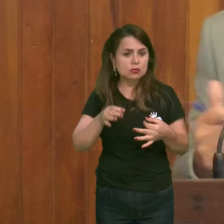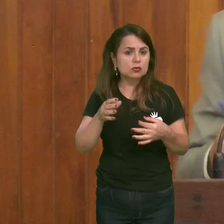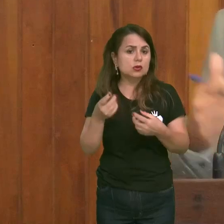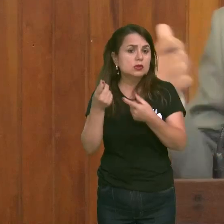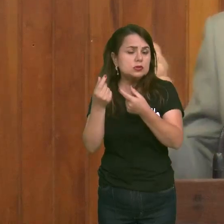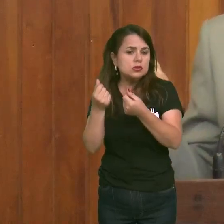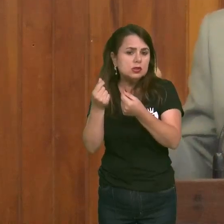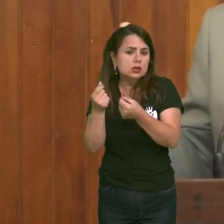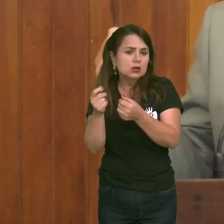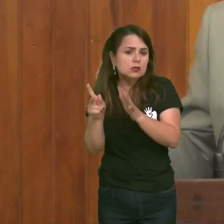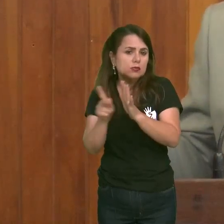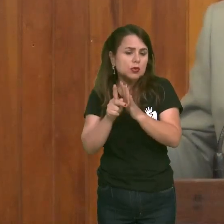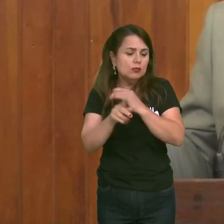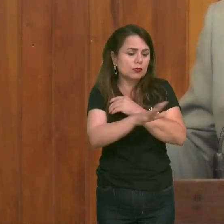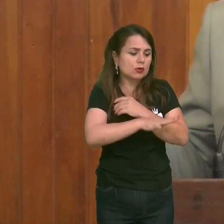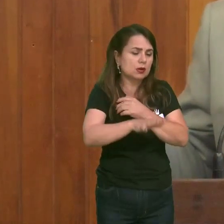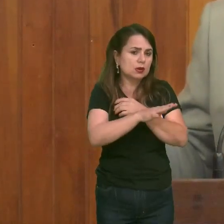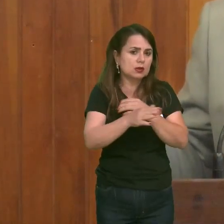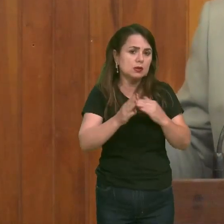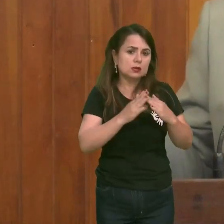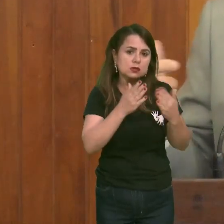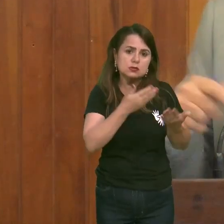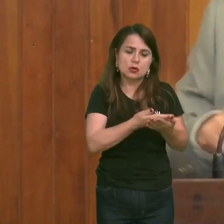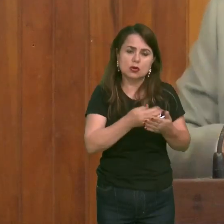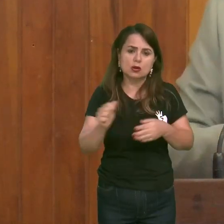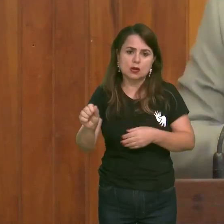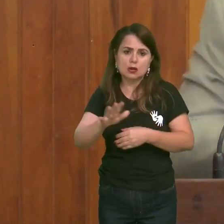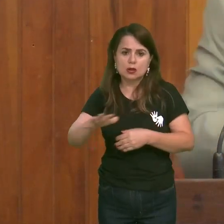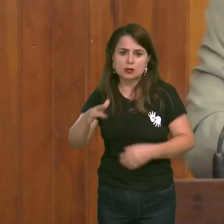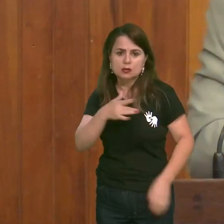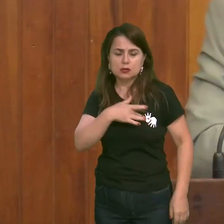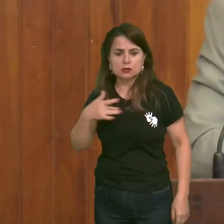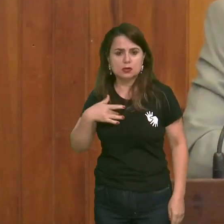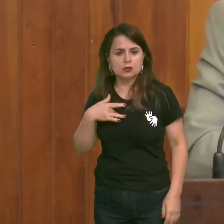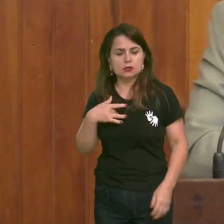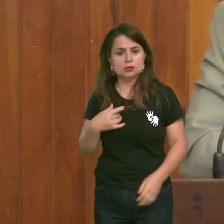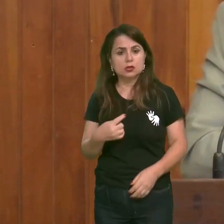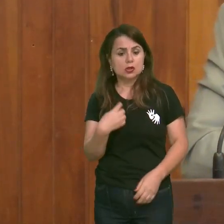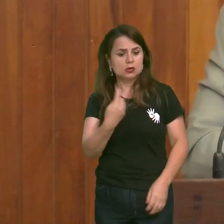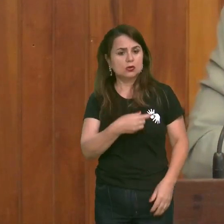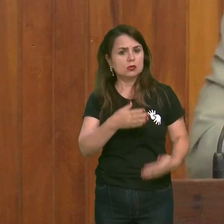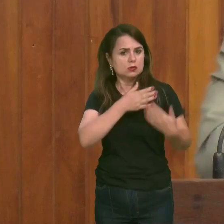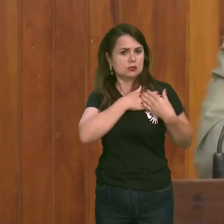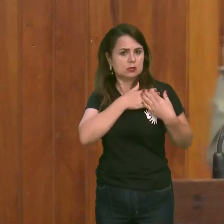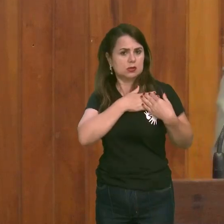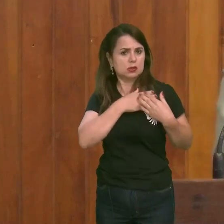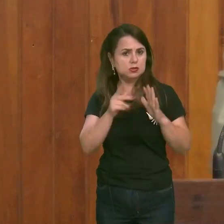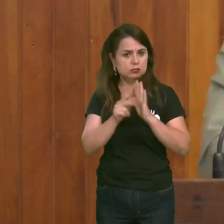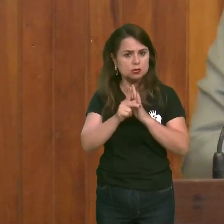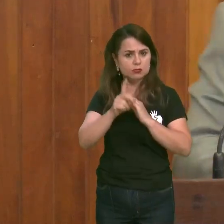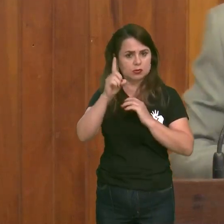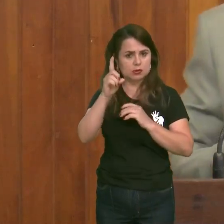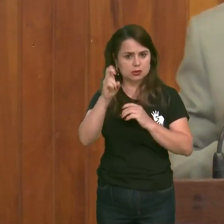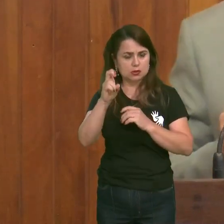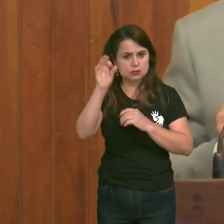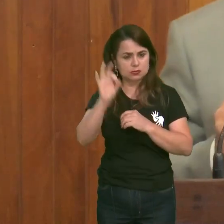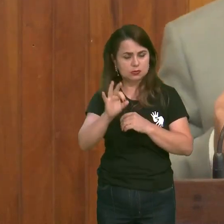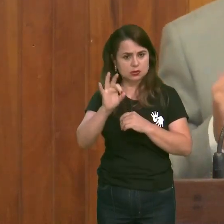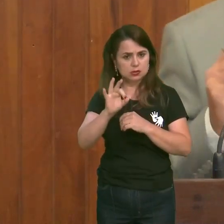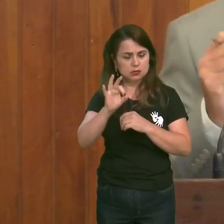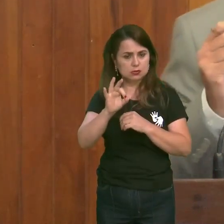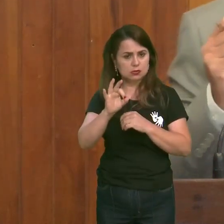que é repasse para educação que é repasse da Saúde nós temos obrigação de aplicar 15% da Saúde governo Daniel está aplicando